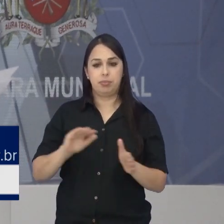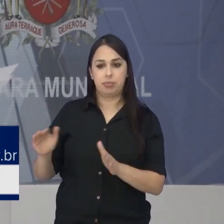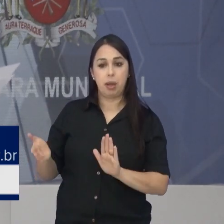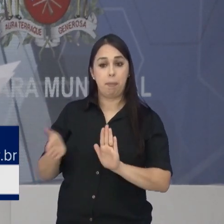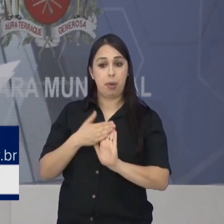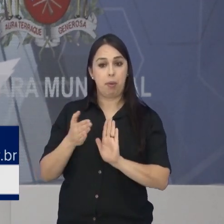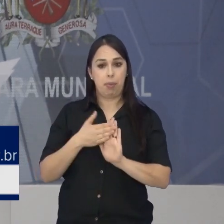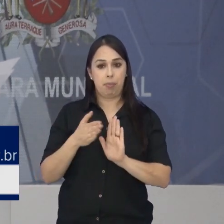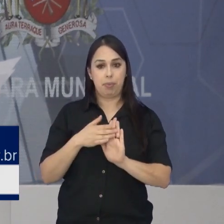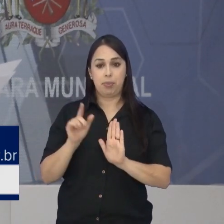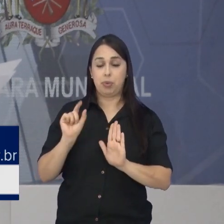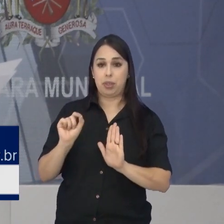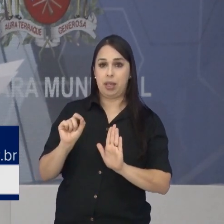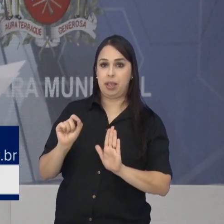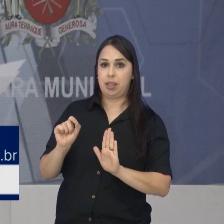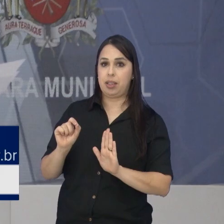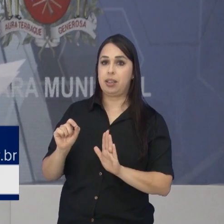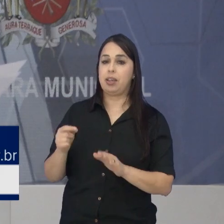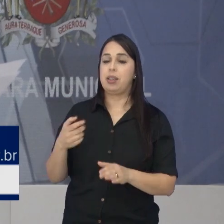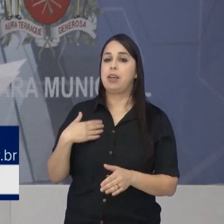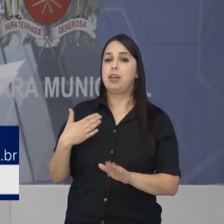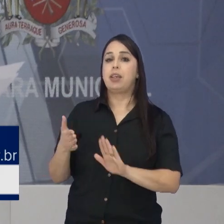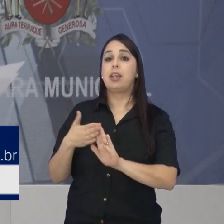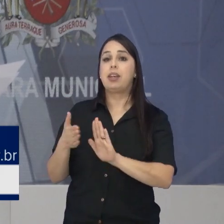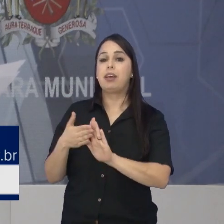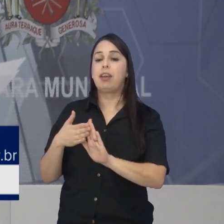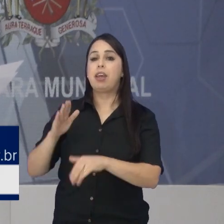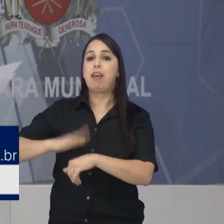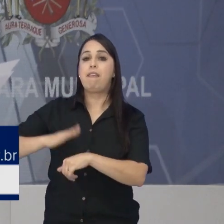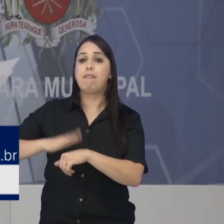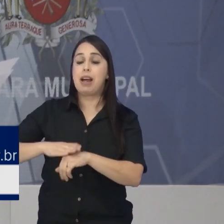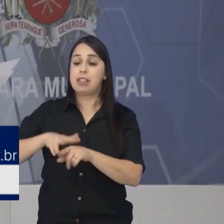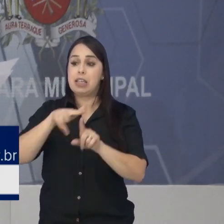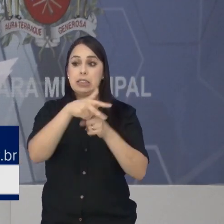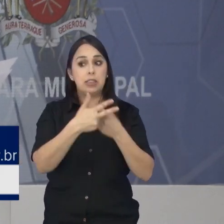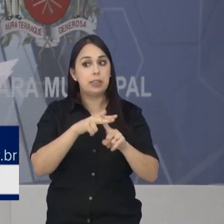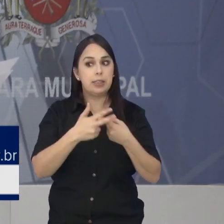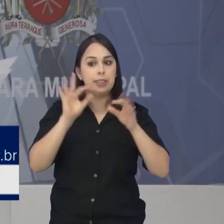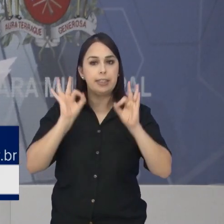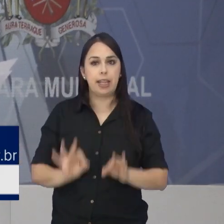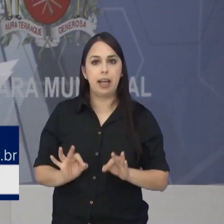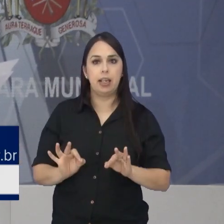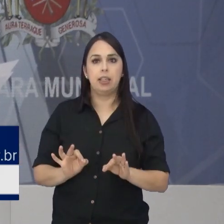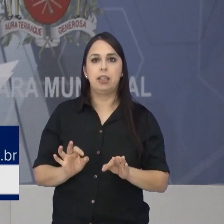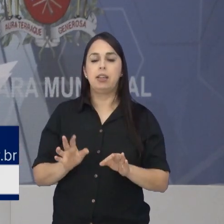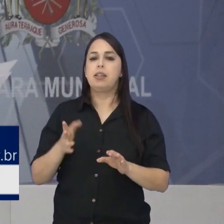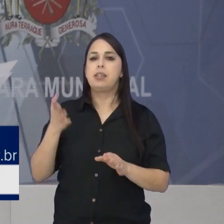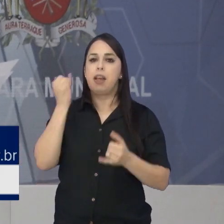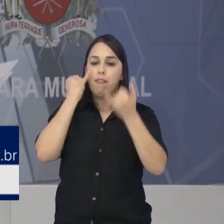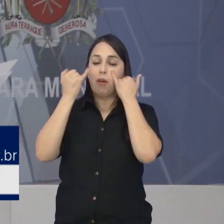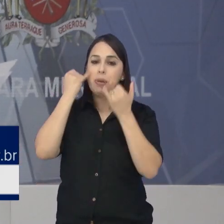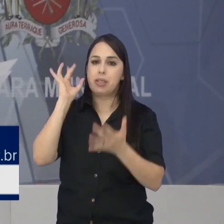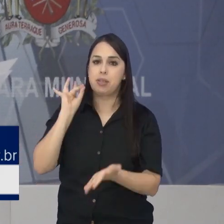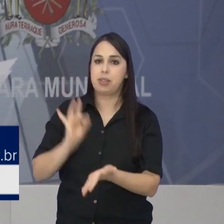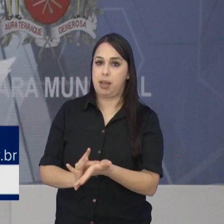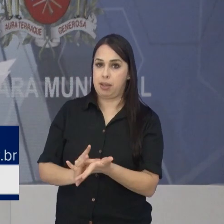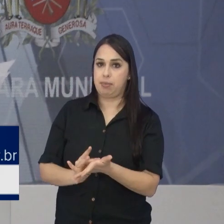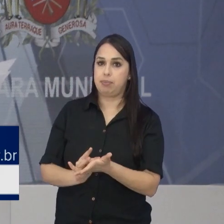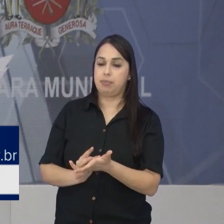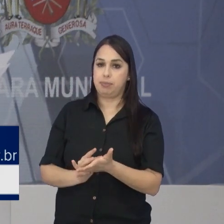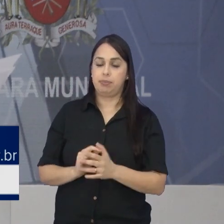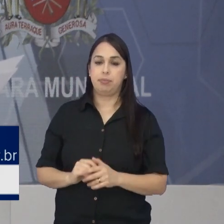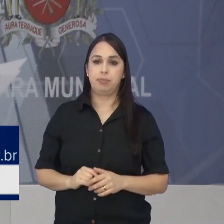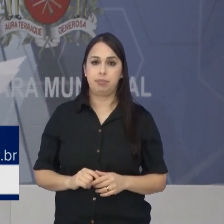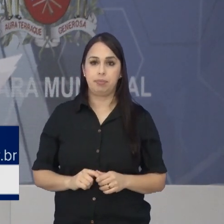Propomos, seja recomendado a origem que promova ajustes a fim de garantir a fidedignidade das informações encaminhadas ao sistema